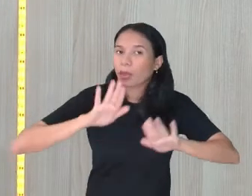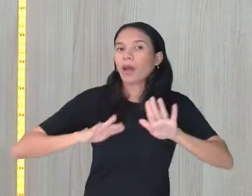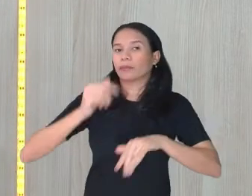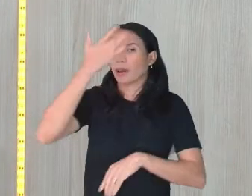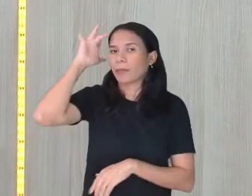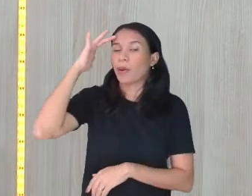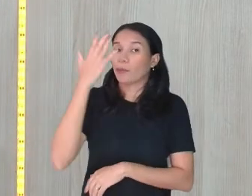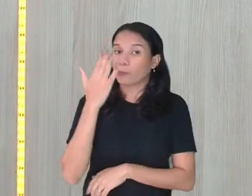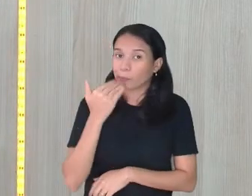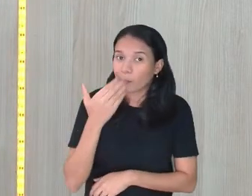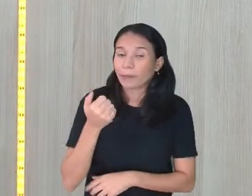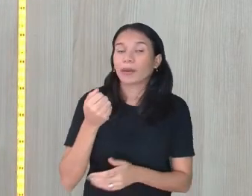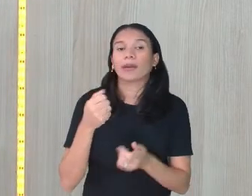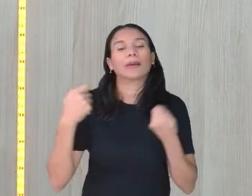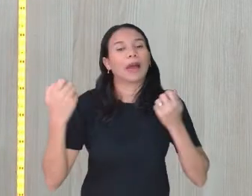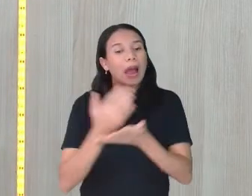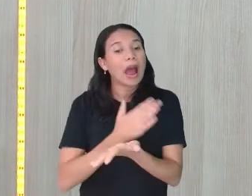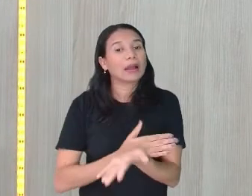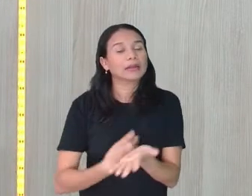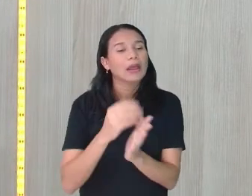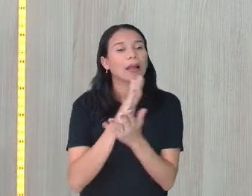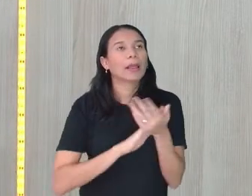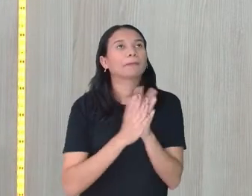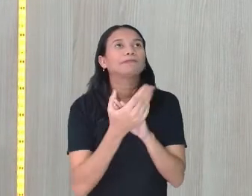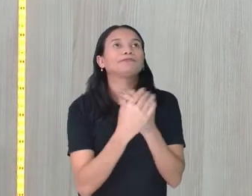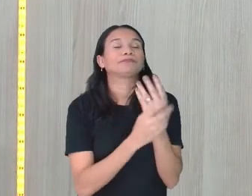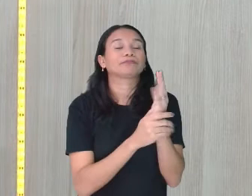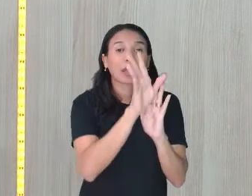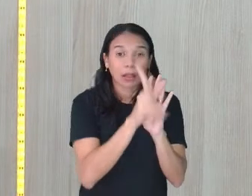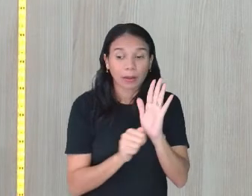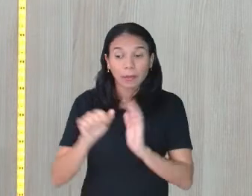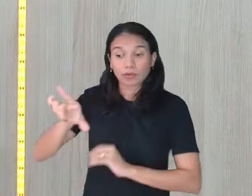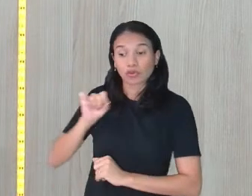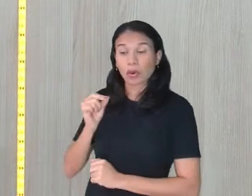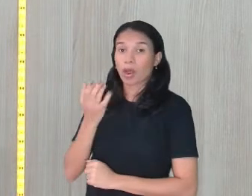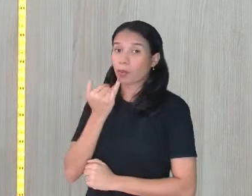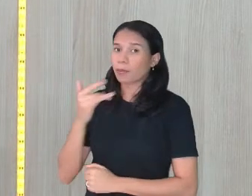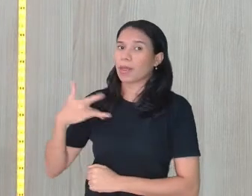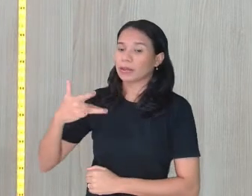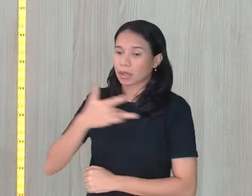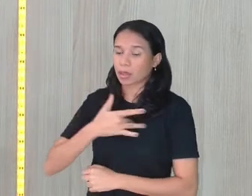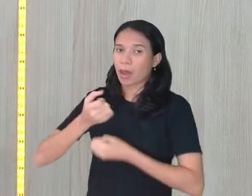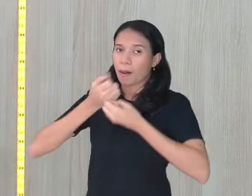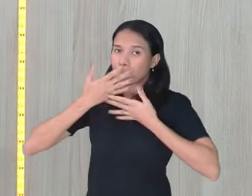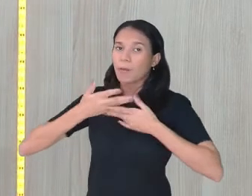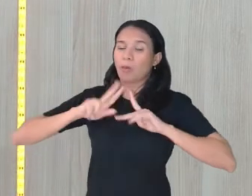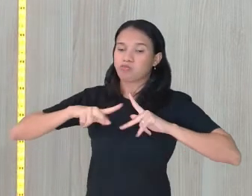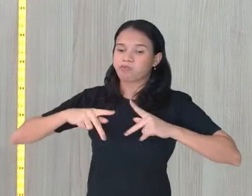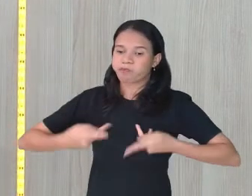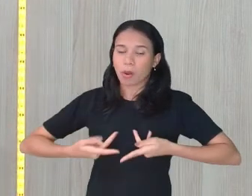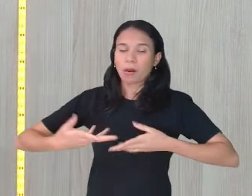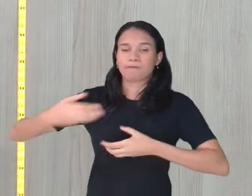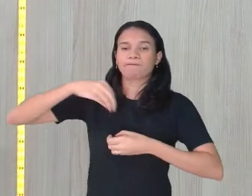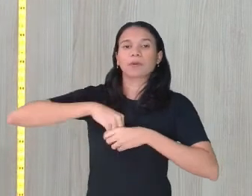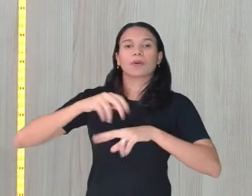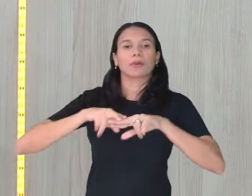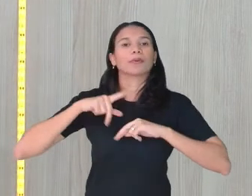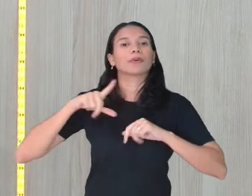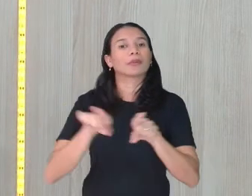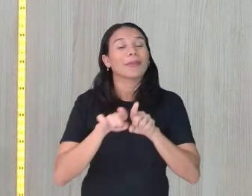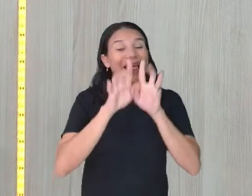se alimentar, lavar bem as mãos, escolher alimentos saudáveis, que vão nos fazer bem, e também a higienização dos